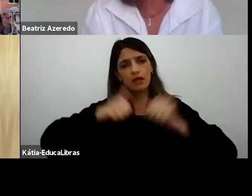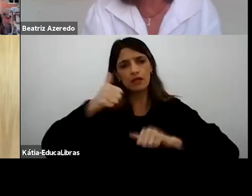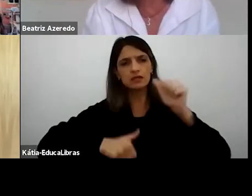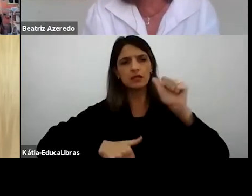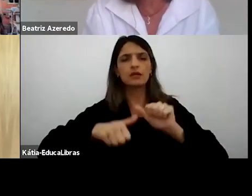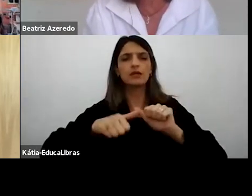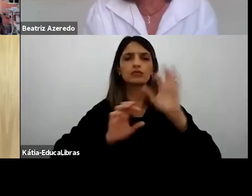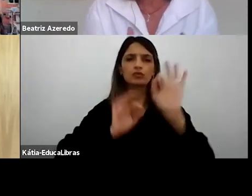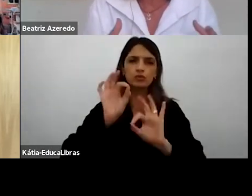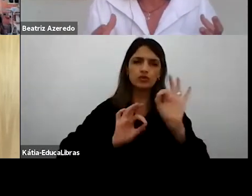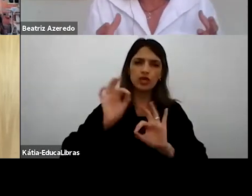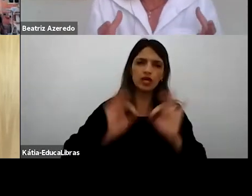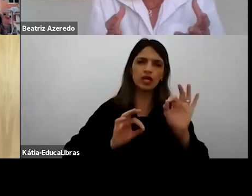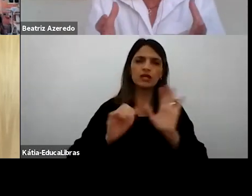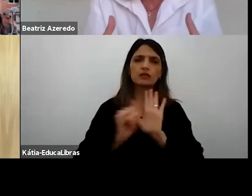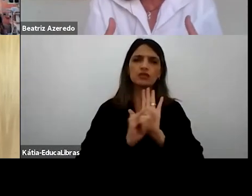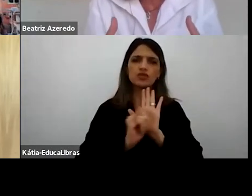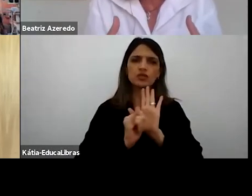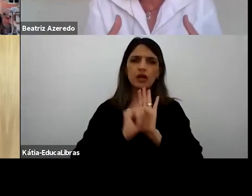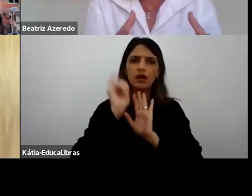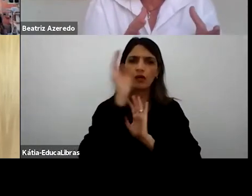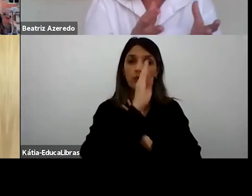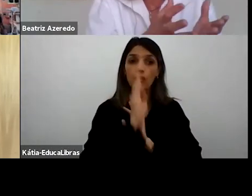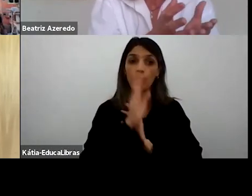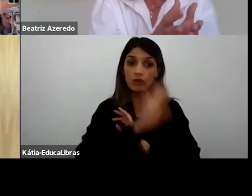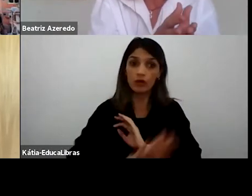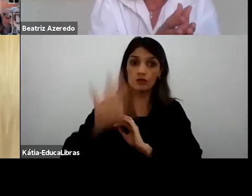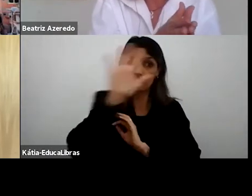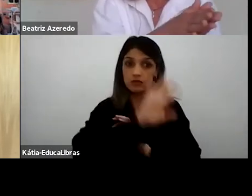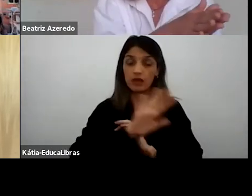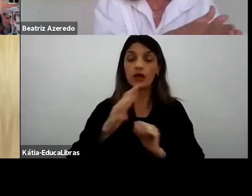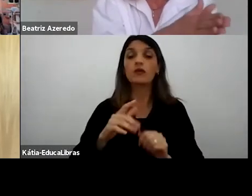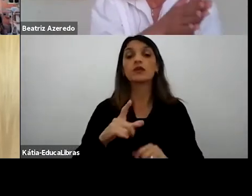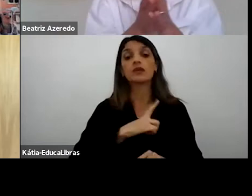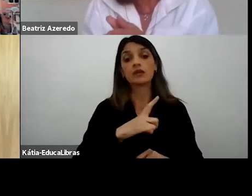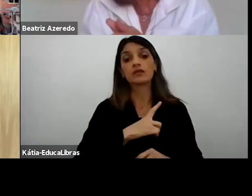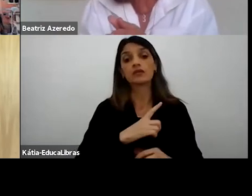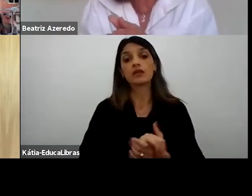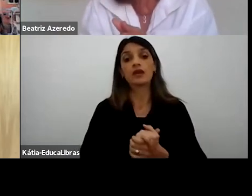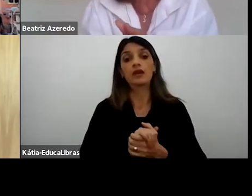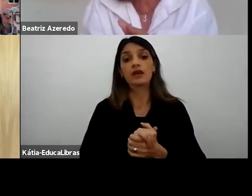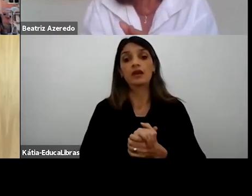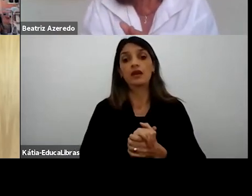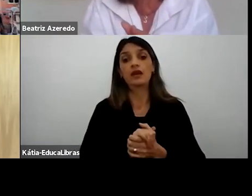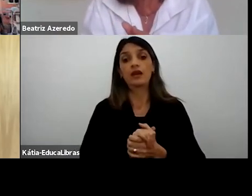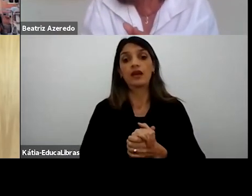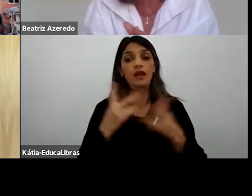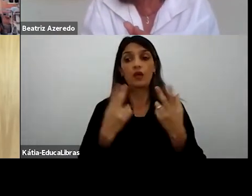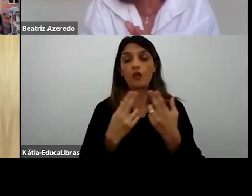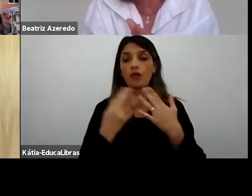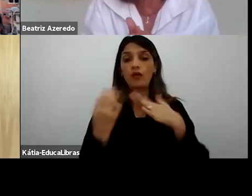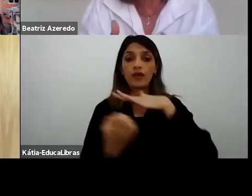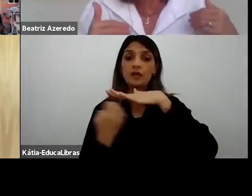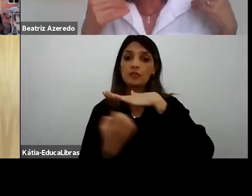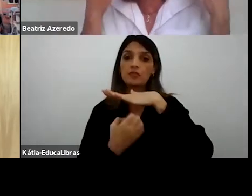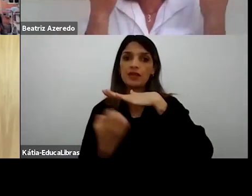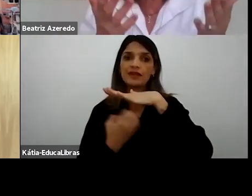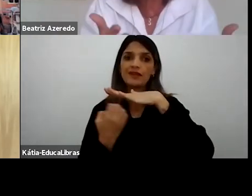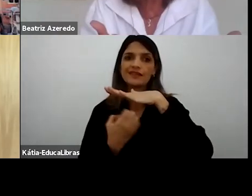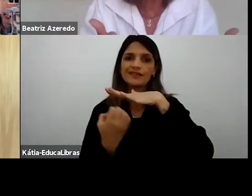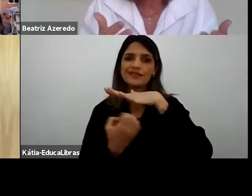edital nacional e tal. Então, você tem ali, naquele momento, é como se você colocasse essa organização num outro patamar, né? Ela